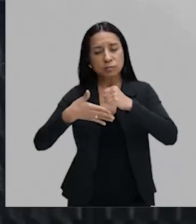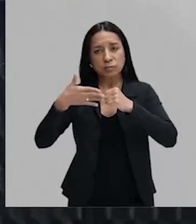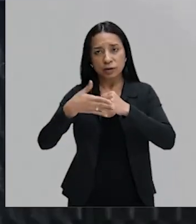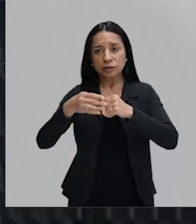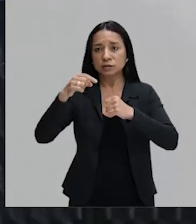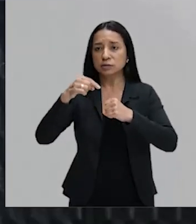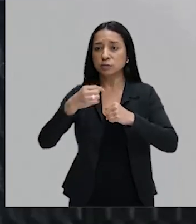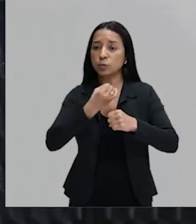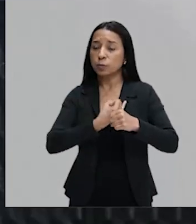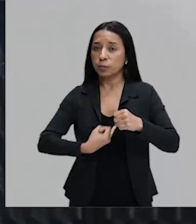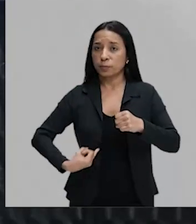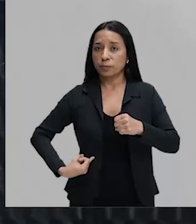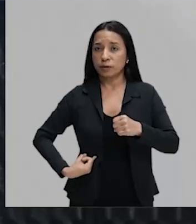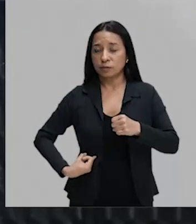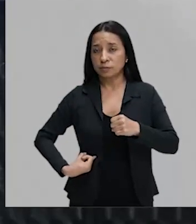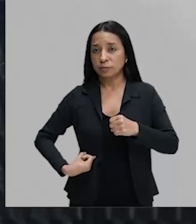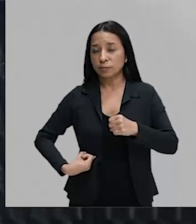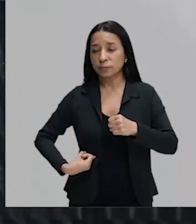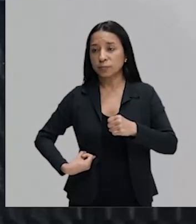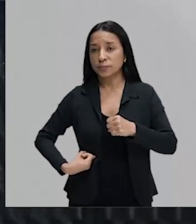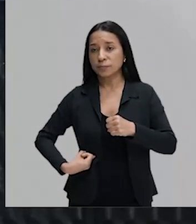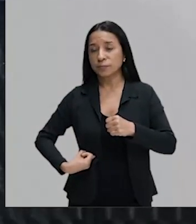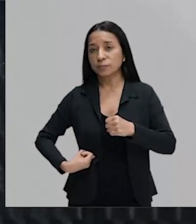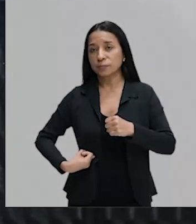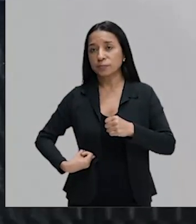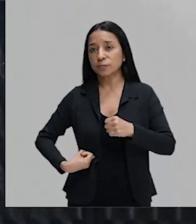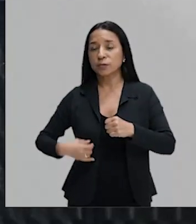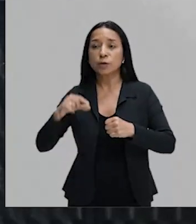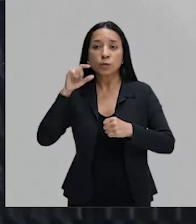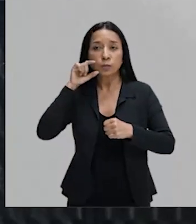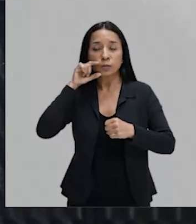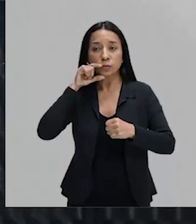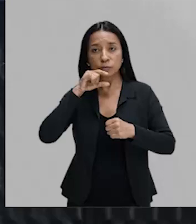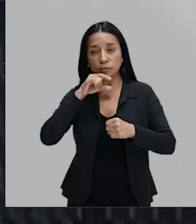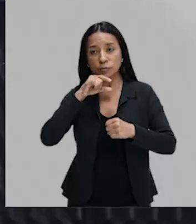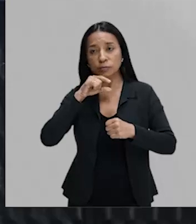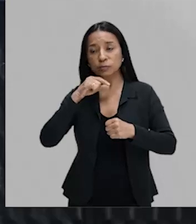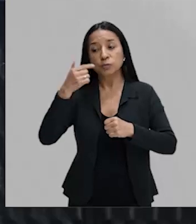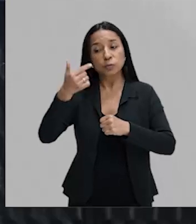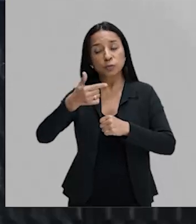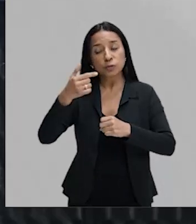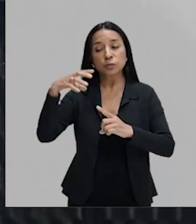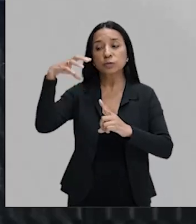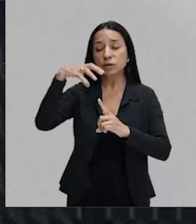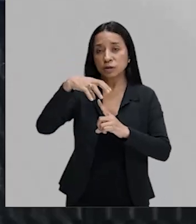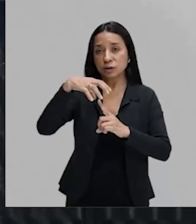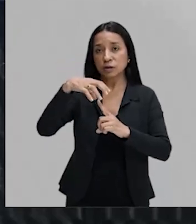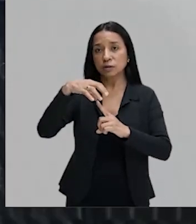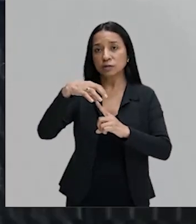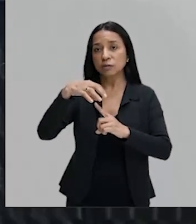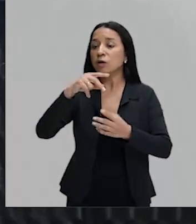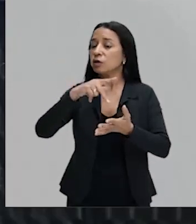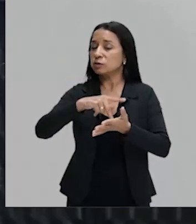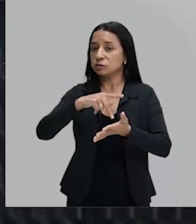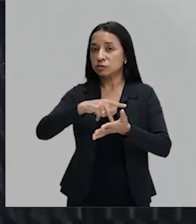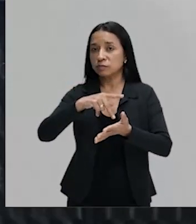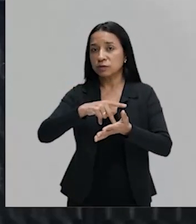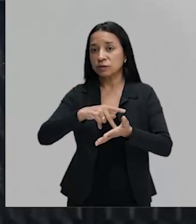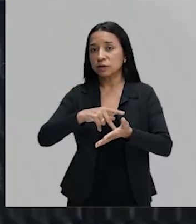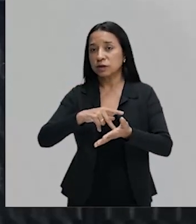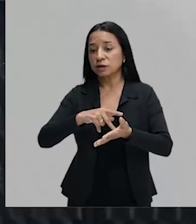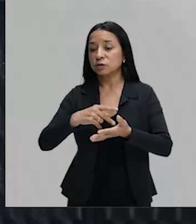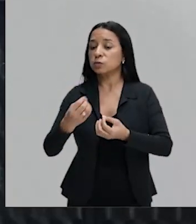do Império de Dom Pedro II, ou do Segundo Reinado, foram justamente esses produtores do Vale do